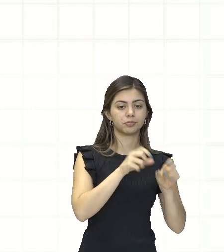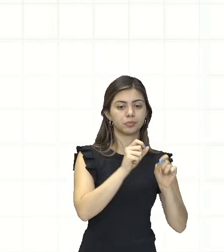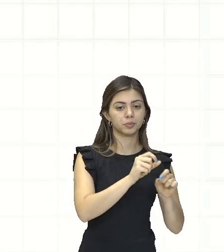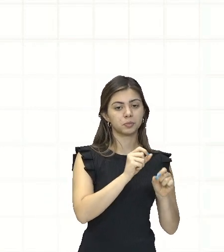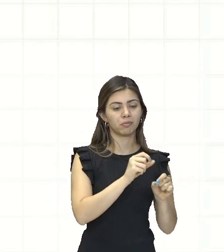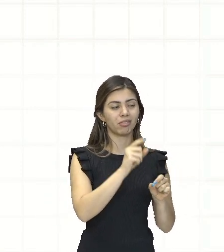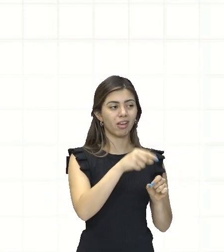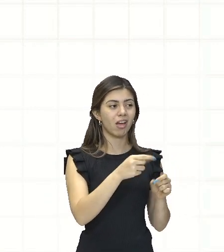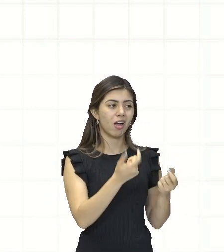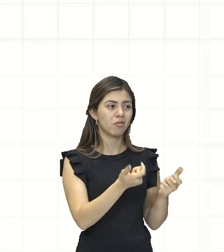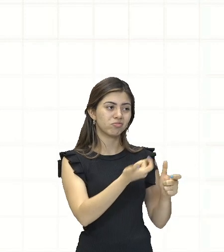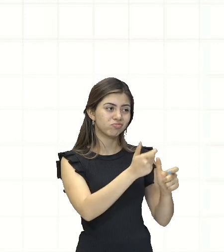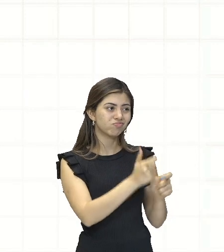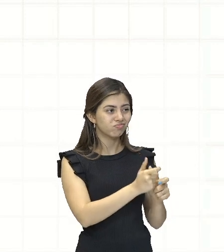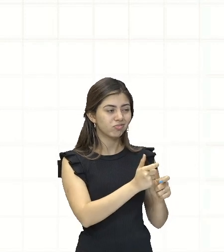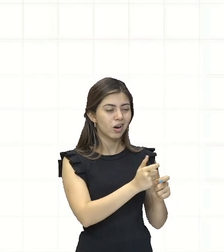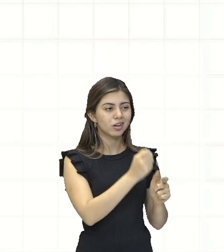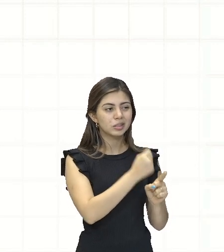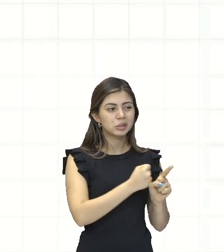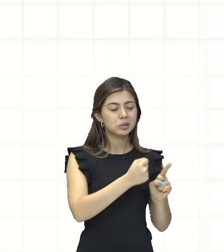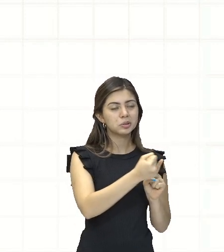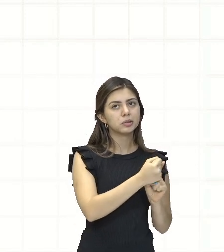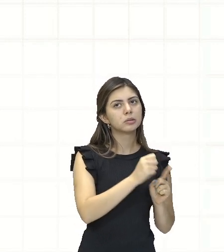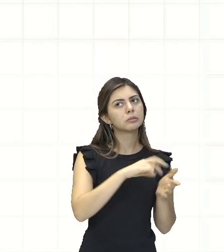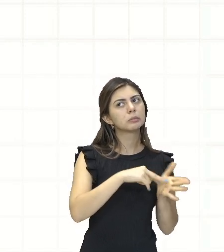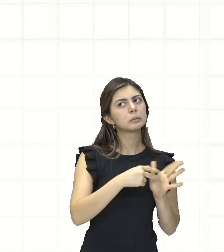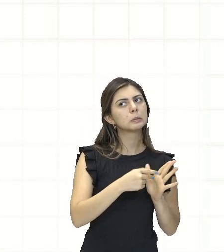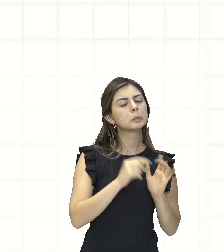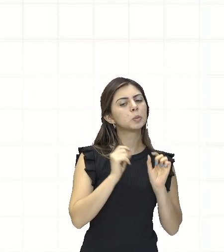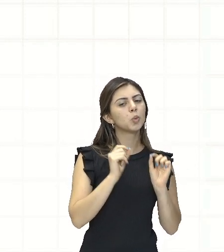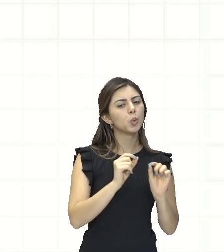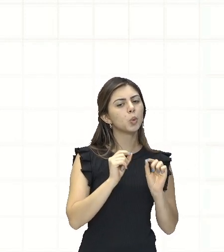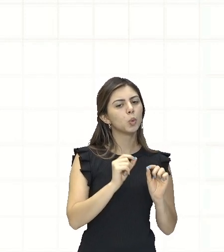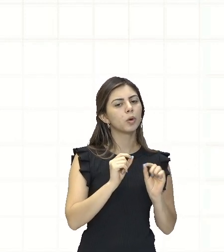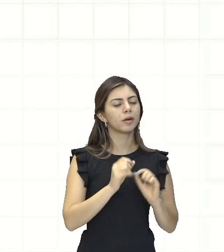pouca mobilidade social. O que isso quer dizer, professora?